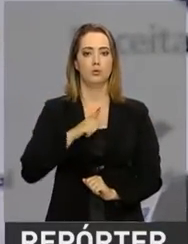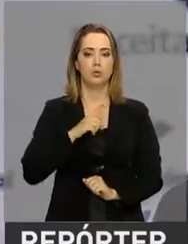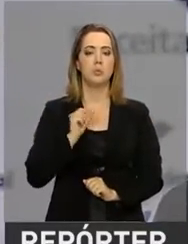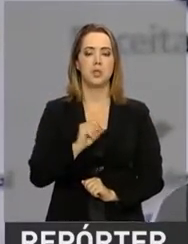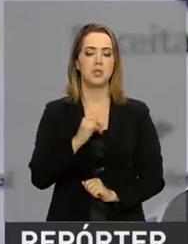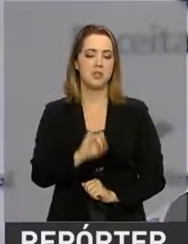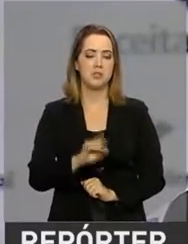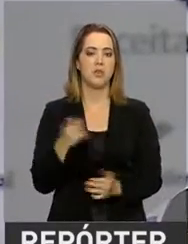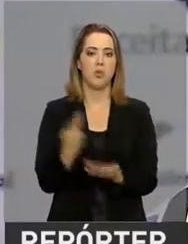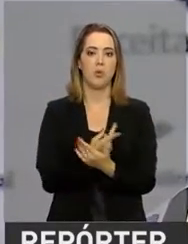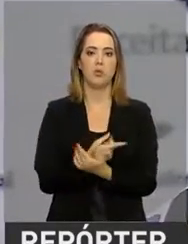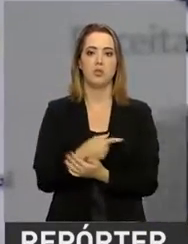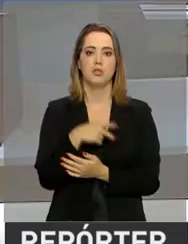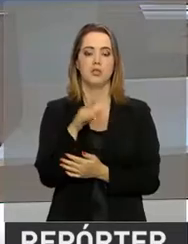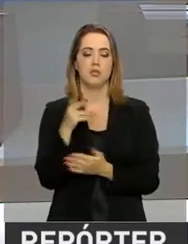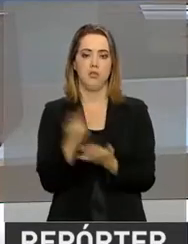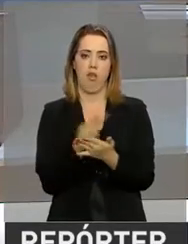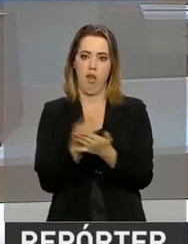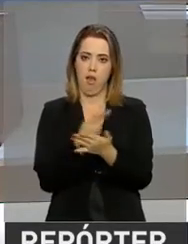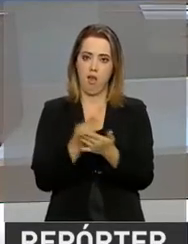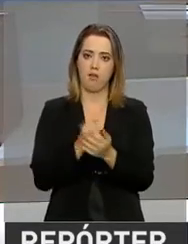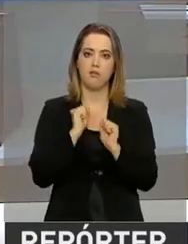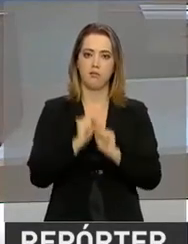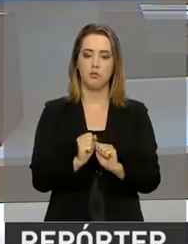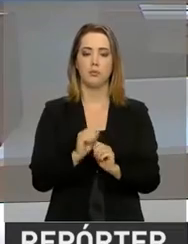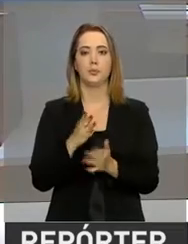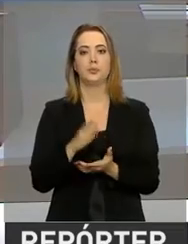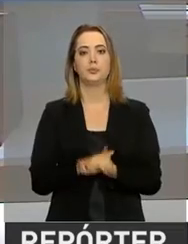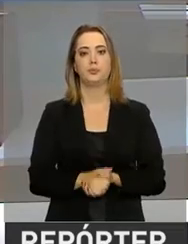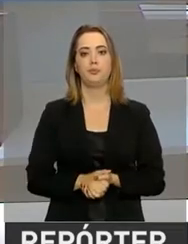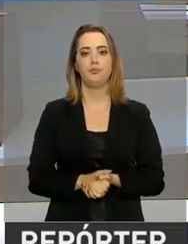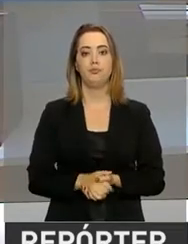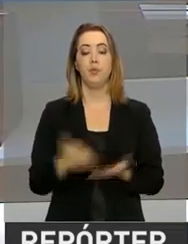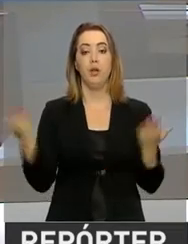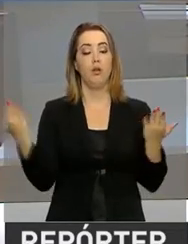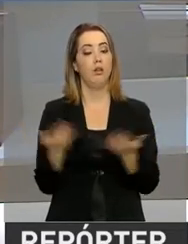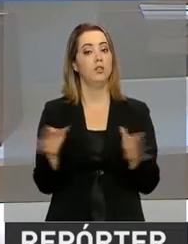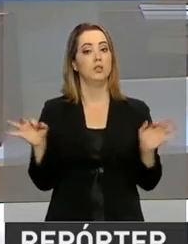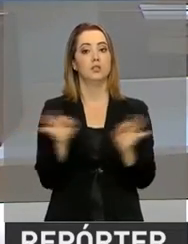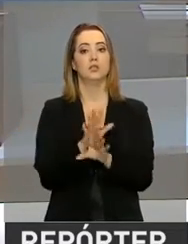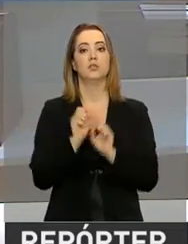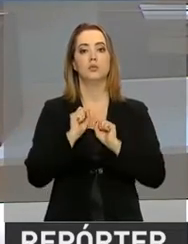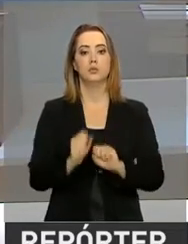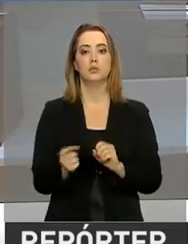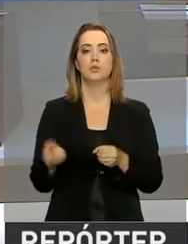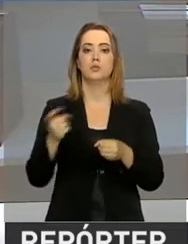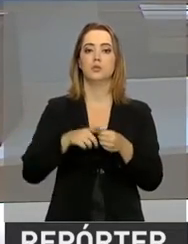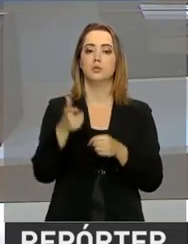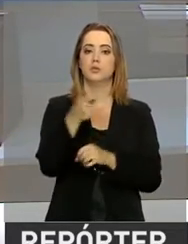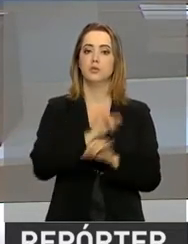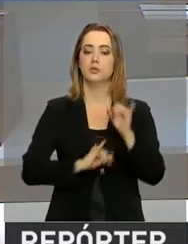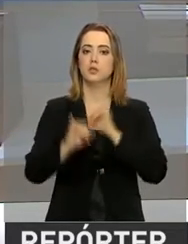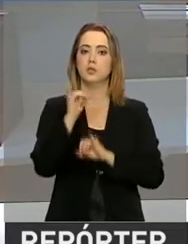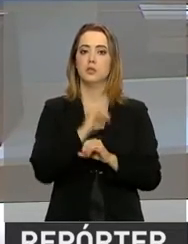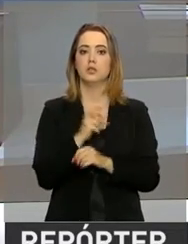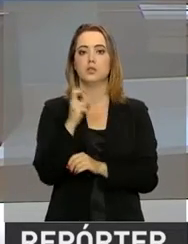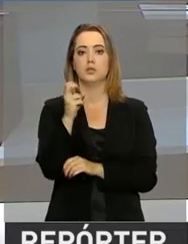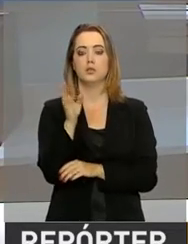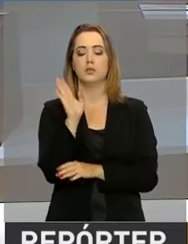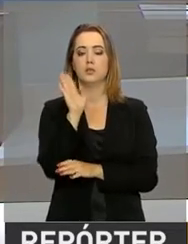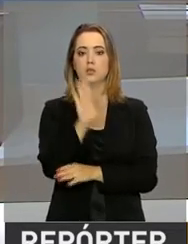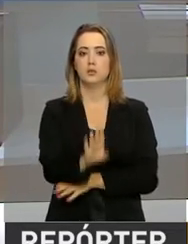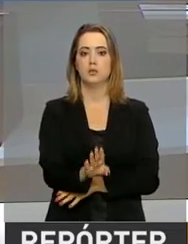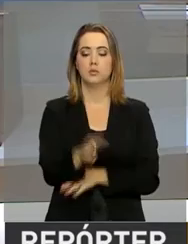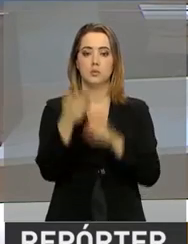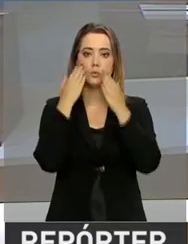algum intuito de fraude e tudo mais. Esta edição do Repórter NBR termina aqui. Podemos voltar a qualquer momento com outras informações ou às 5